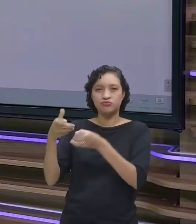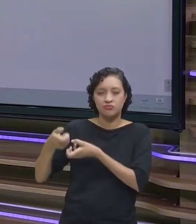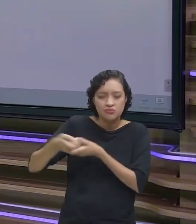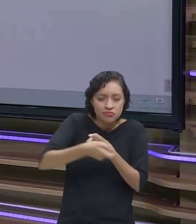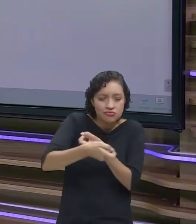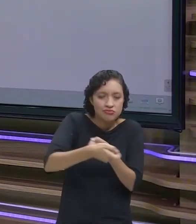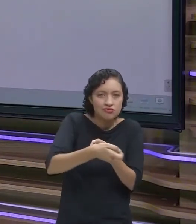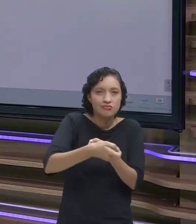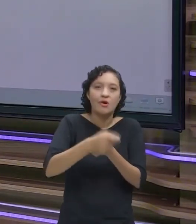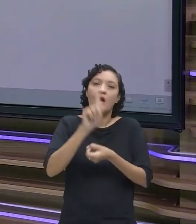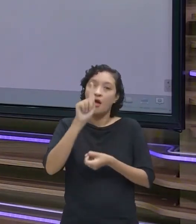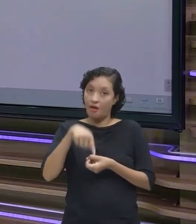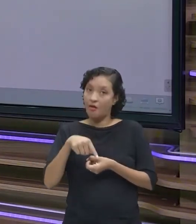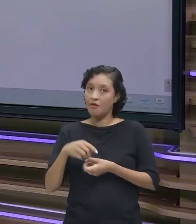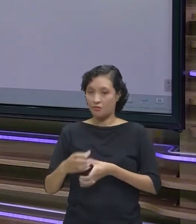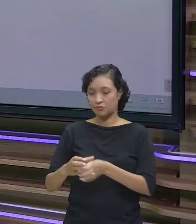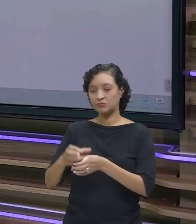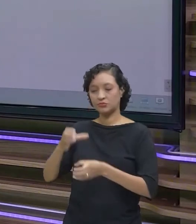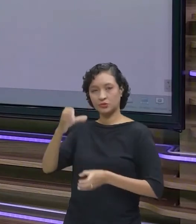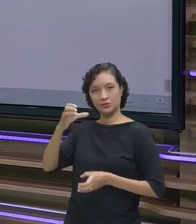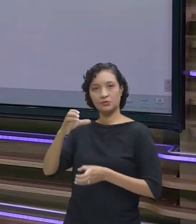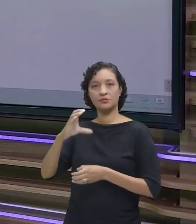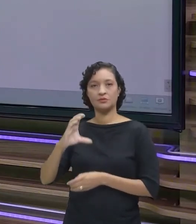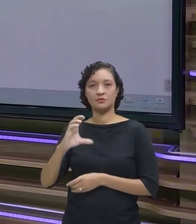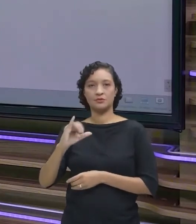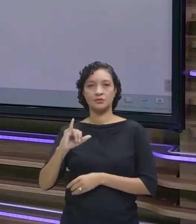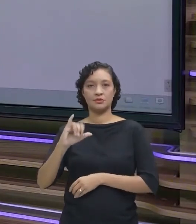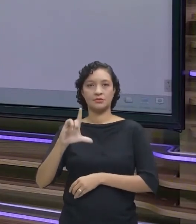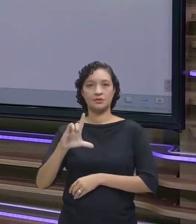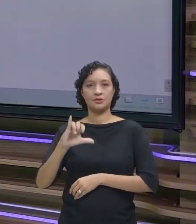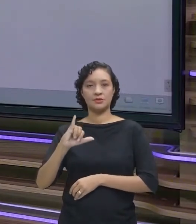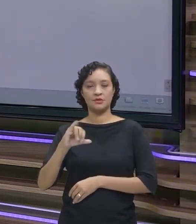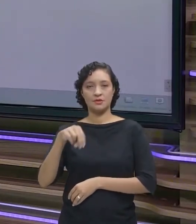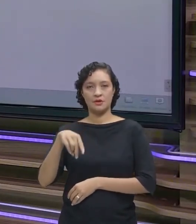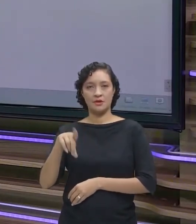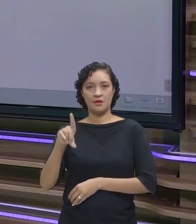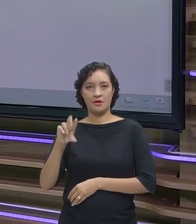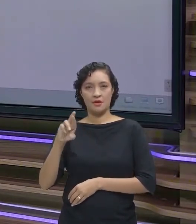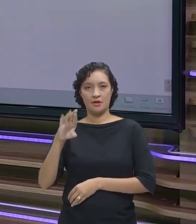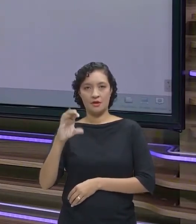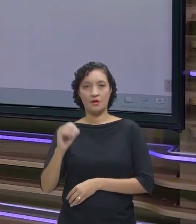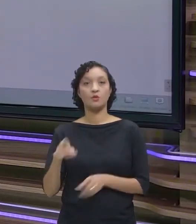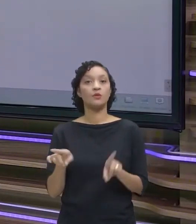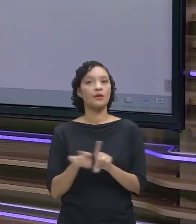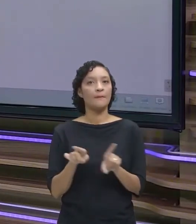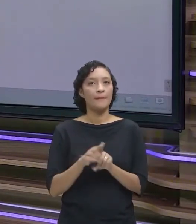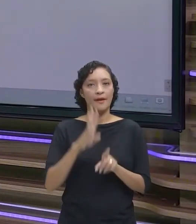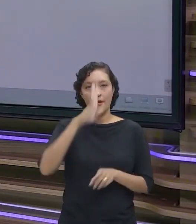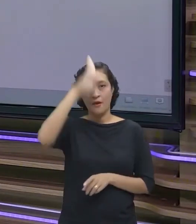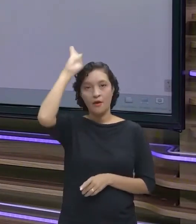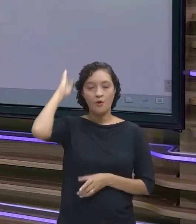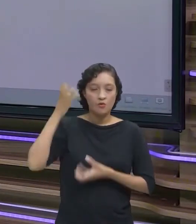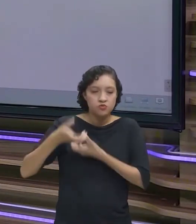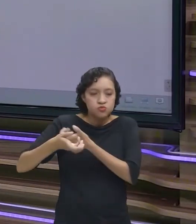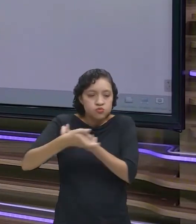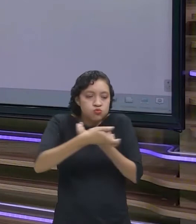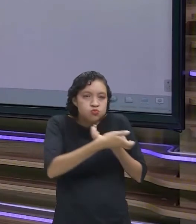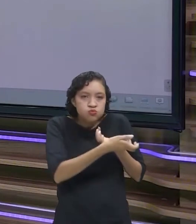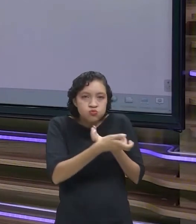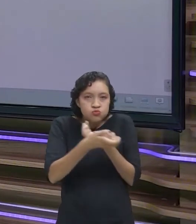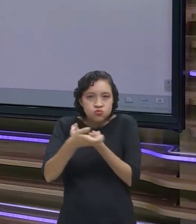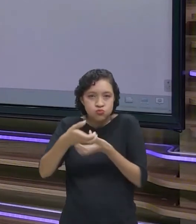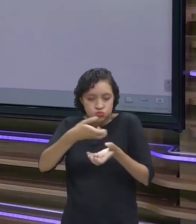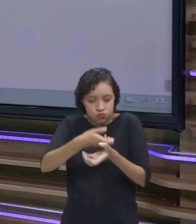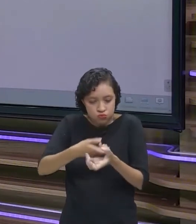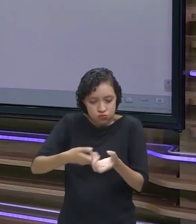joga lá. Aquilo ali é um cilindro. A mangueira também lá do bombeiro. Ela parece um cilindro bem